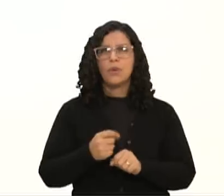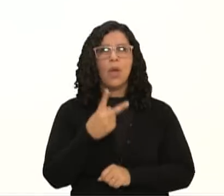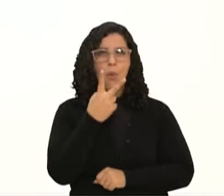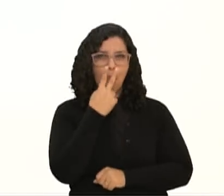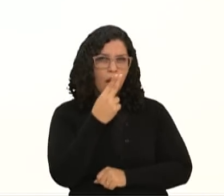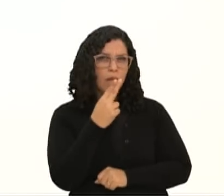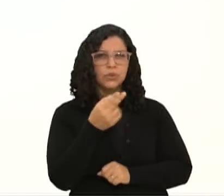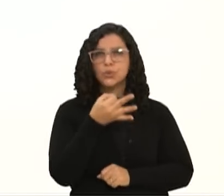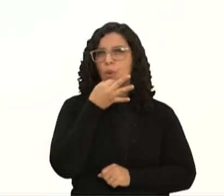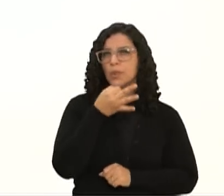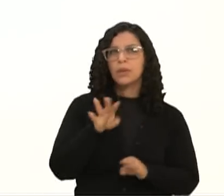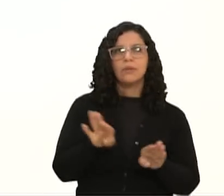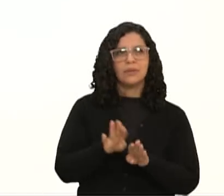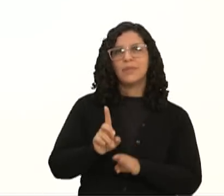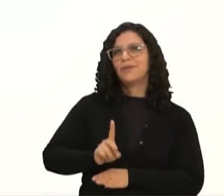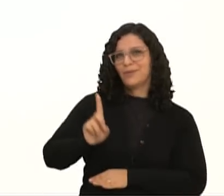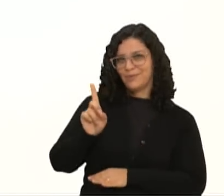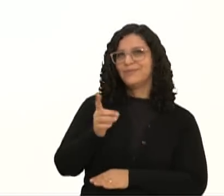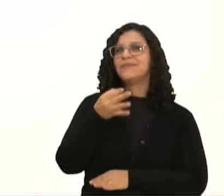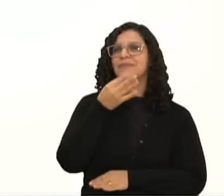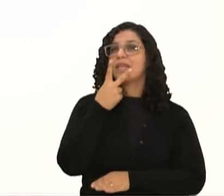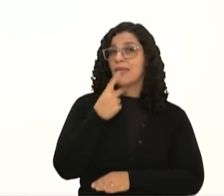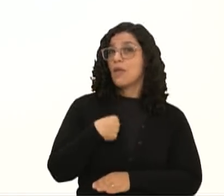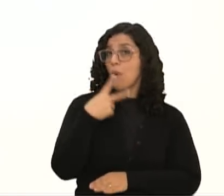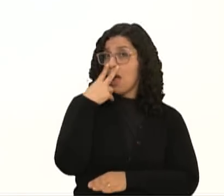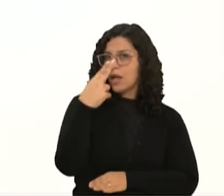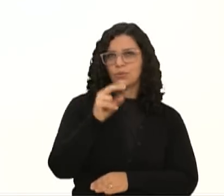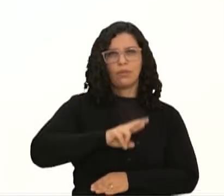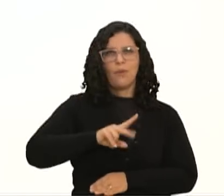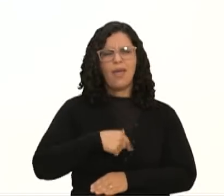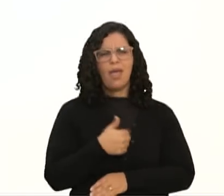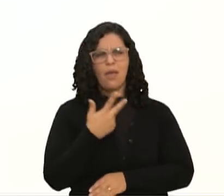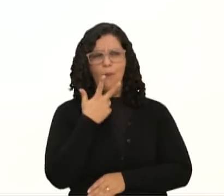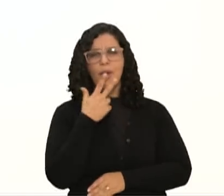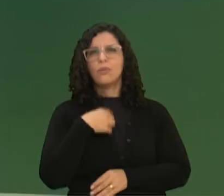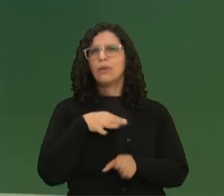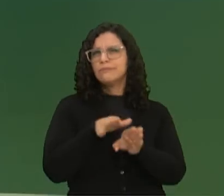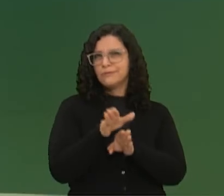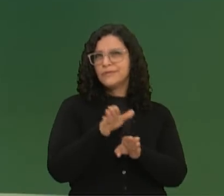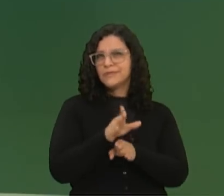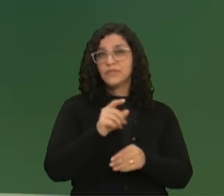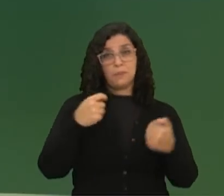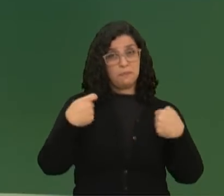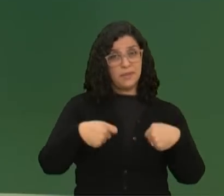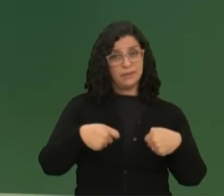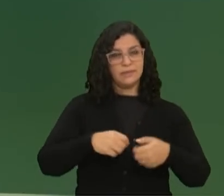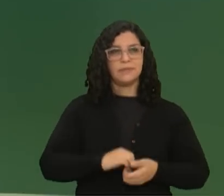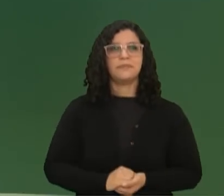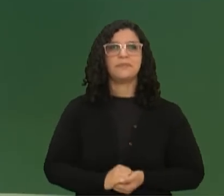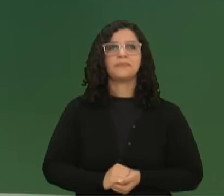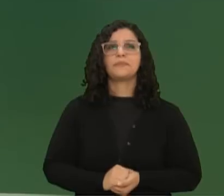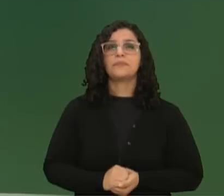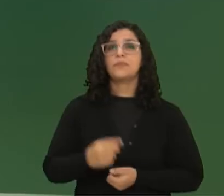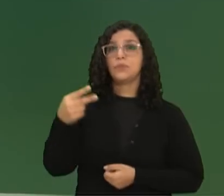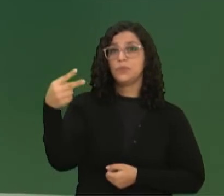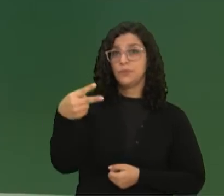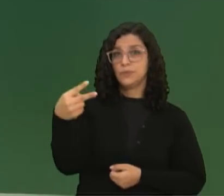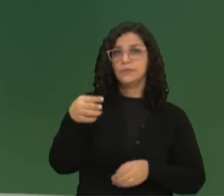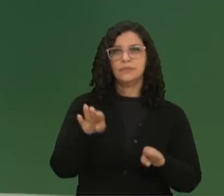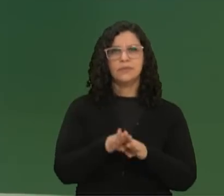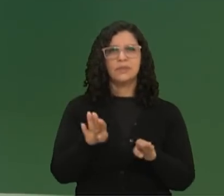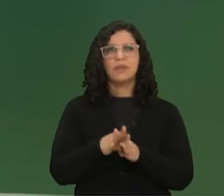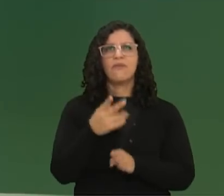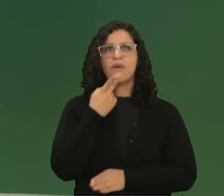está dando uma sugestão, não é uma dedução, está dando um conselho. E na number 2,